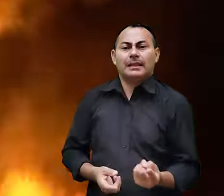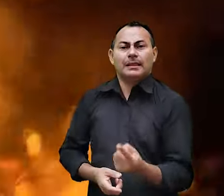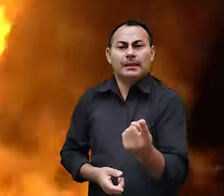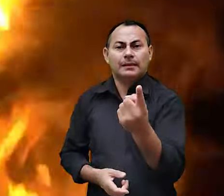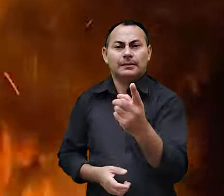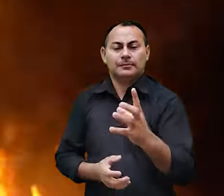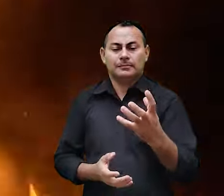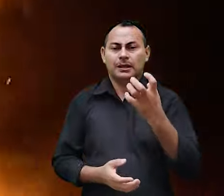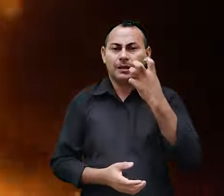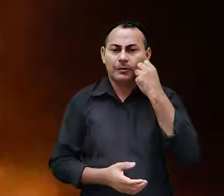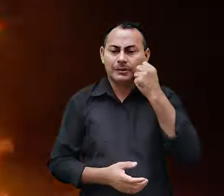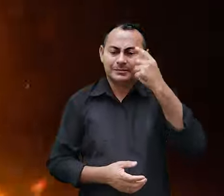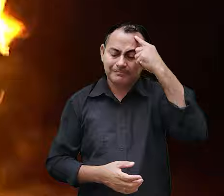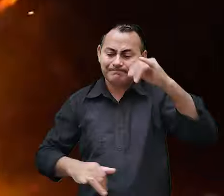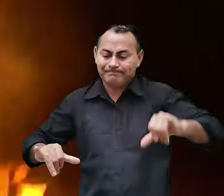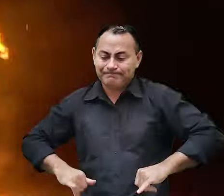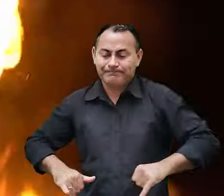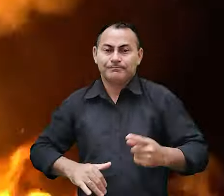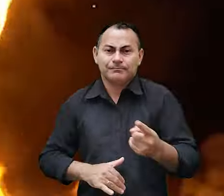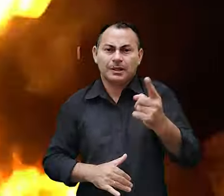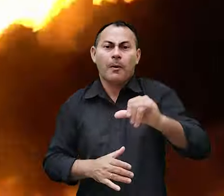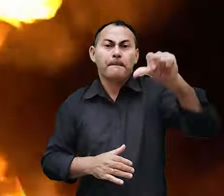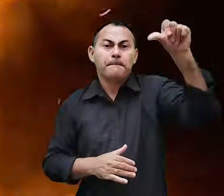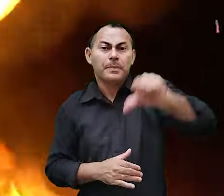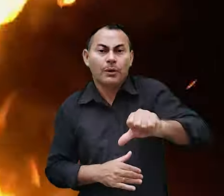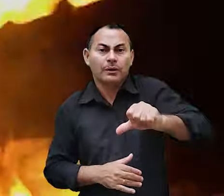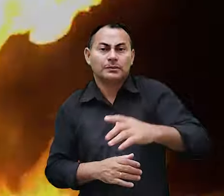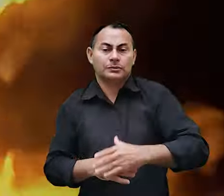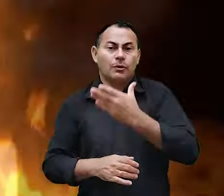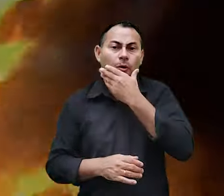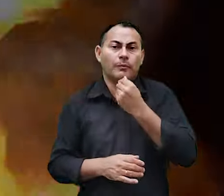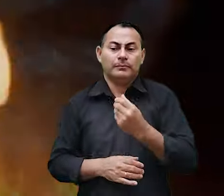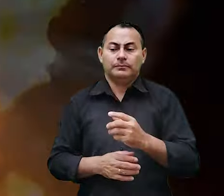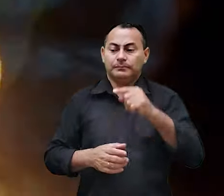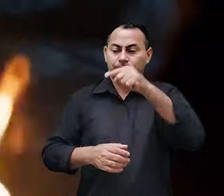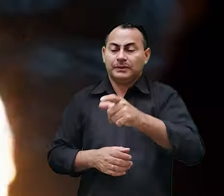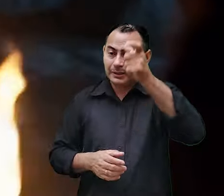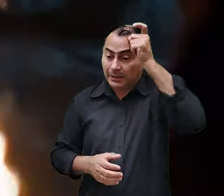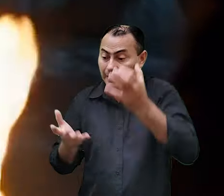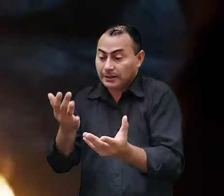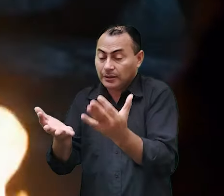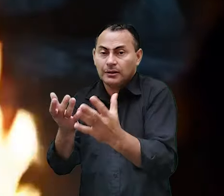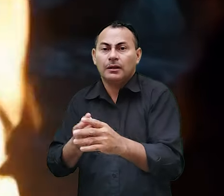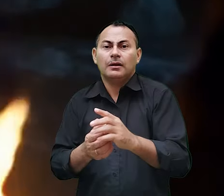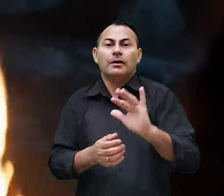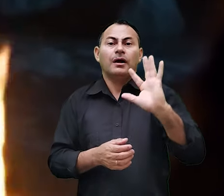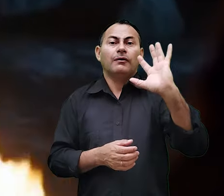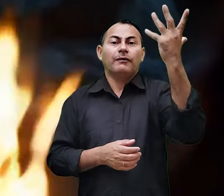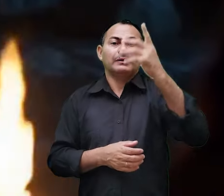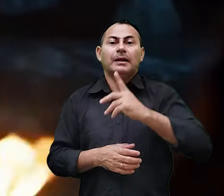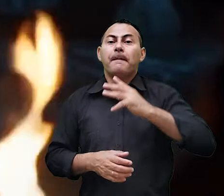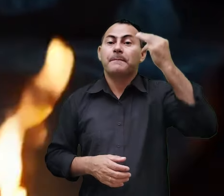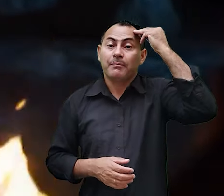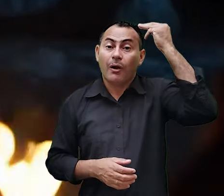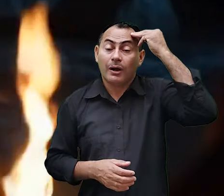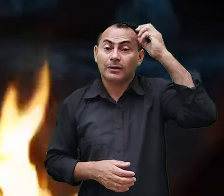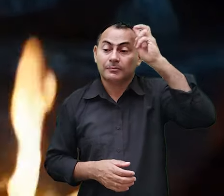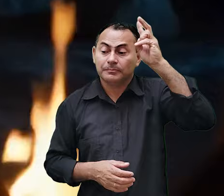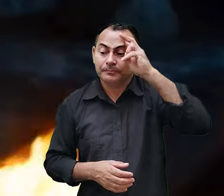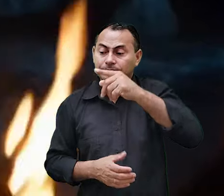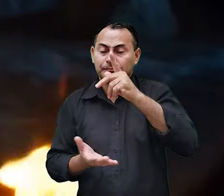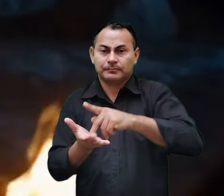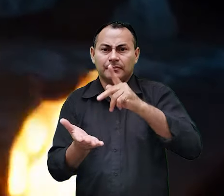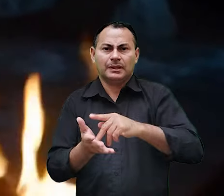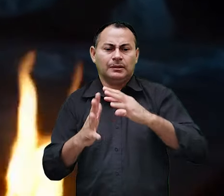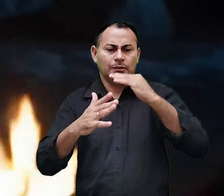eterna. Recompensa e tormento eterno. Talvez o pior tormento desse homem na dimensão eterna seja o fato de ter